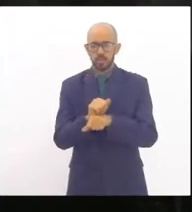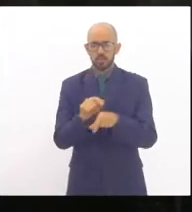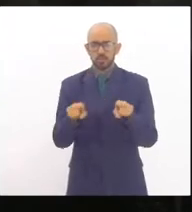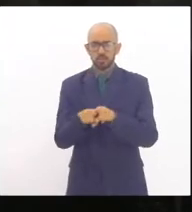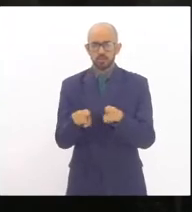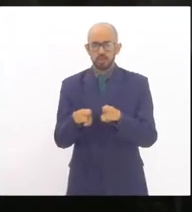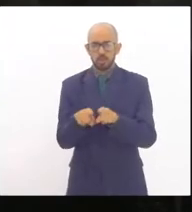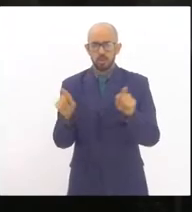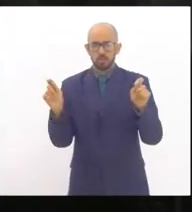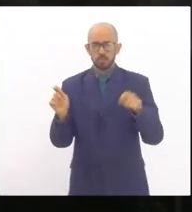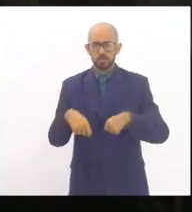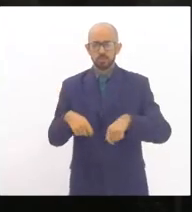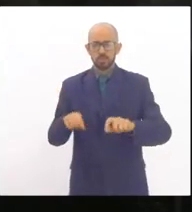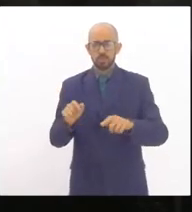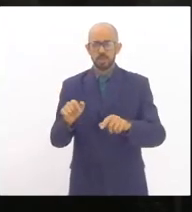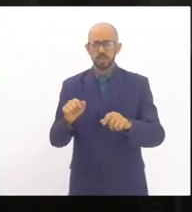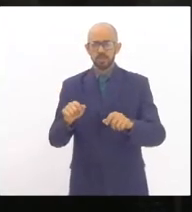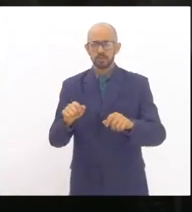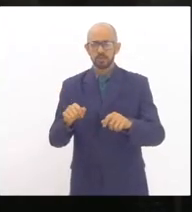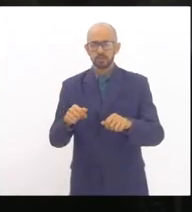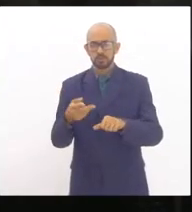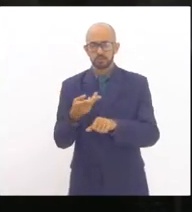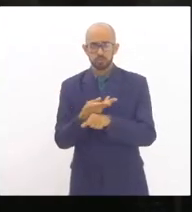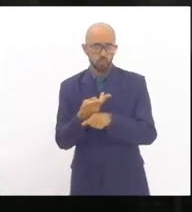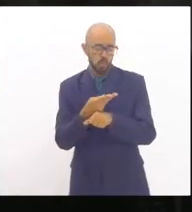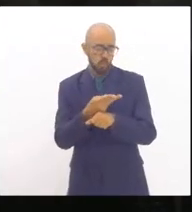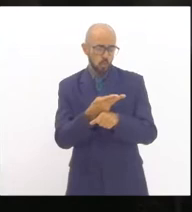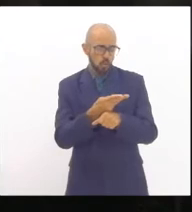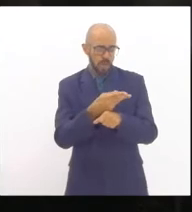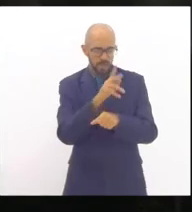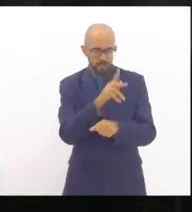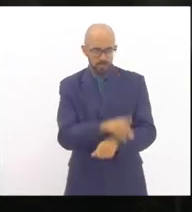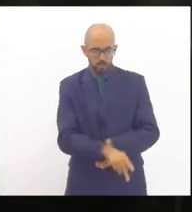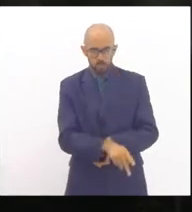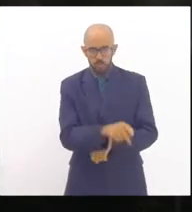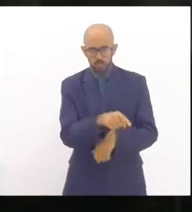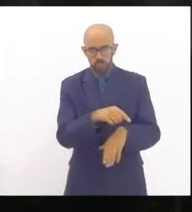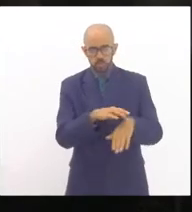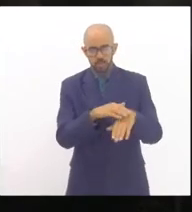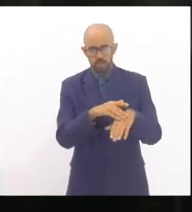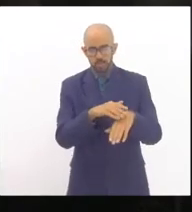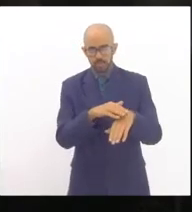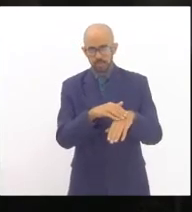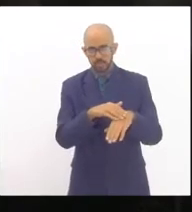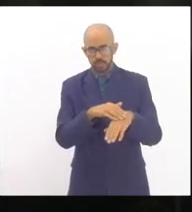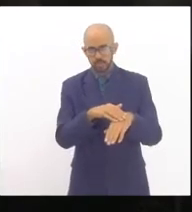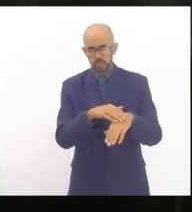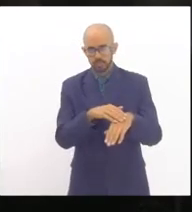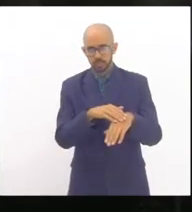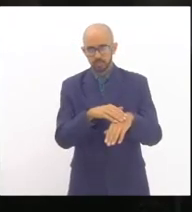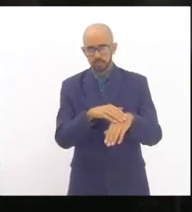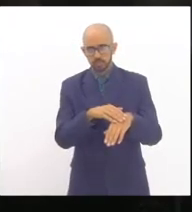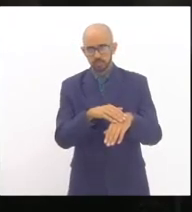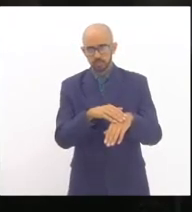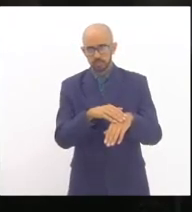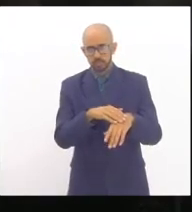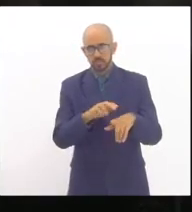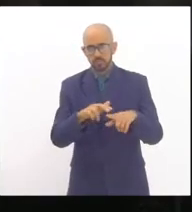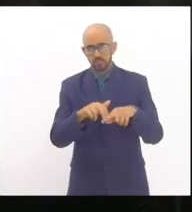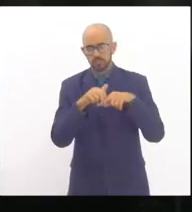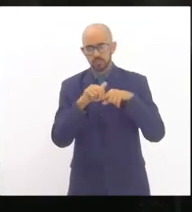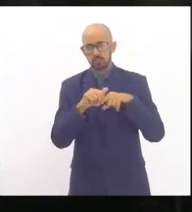de ter a possibilidade e de fazer uma busca ativa das pessoas que estavam contaminadas e